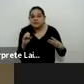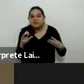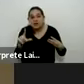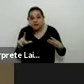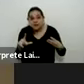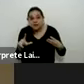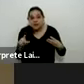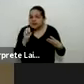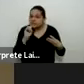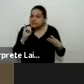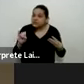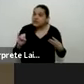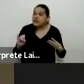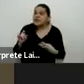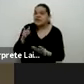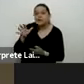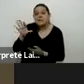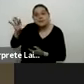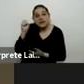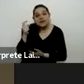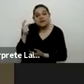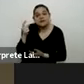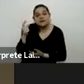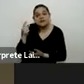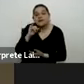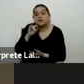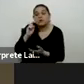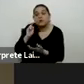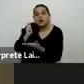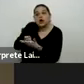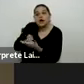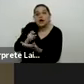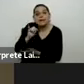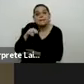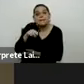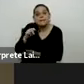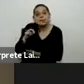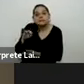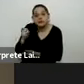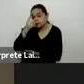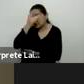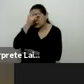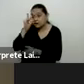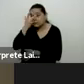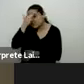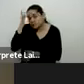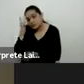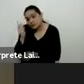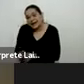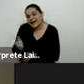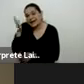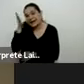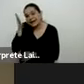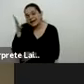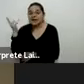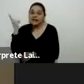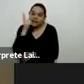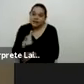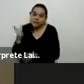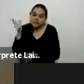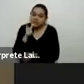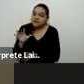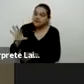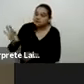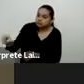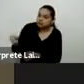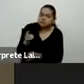350 bi por ano, né? Não abre mão da revogação do teto, que impede o Brasil de